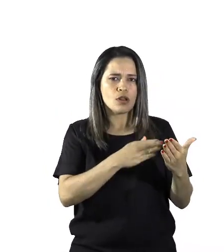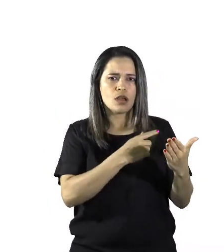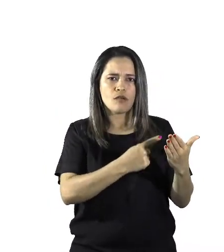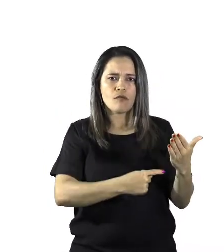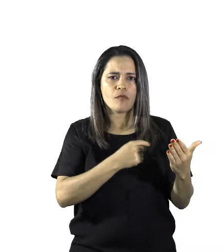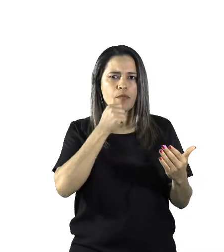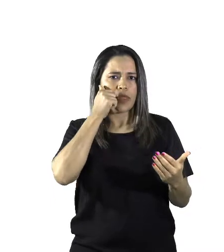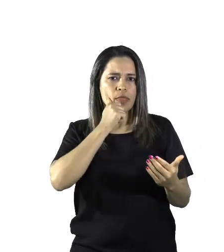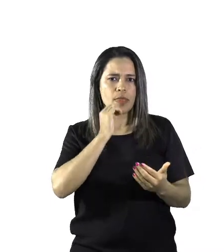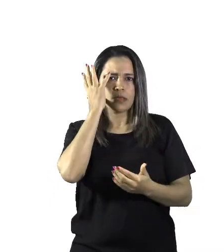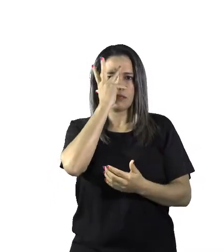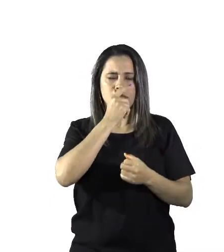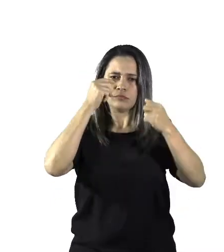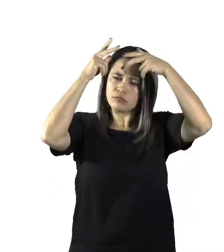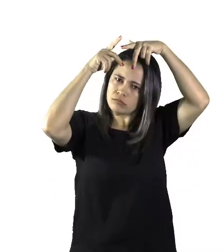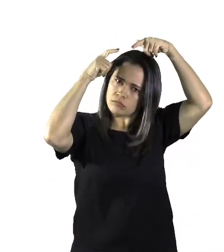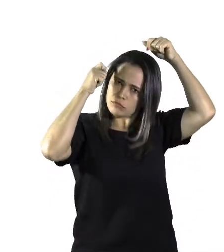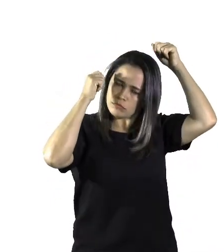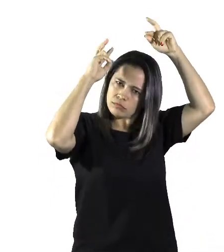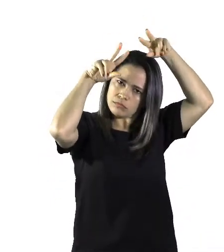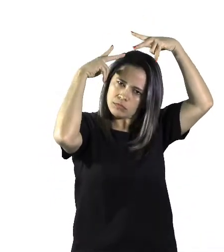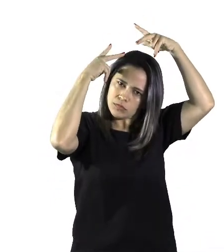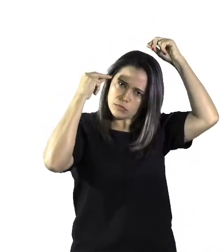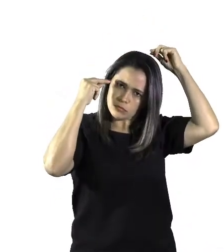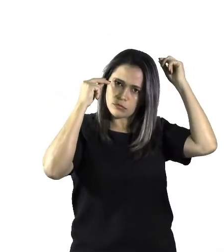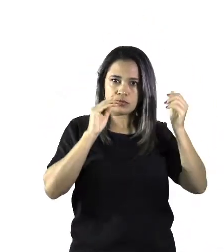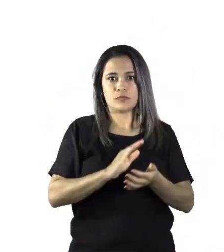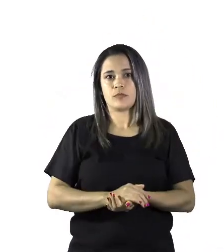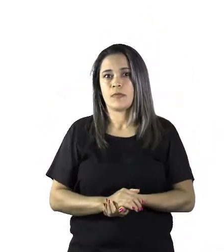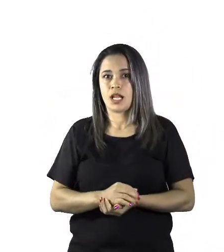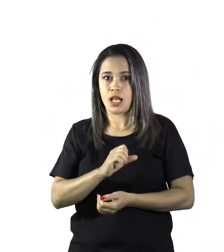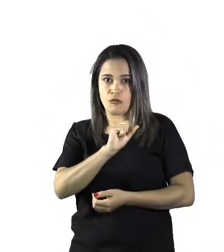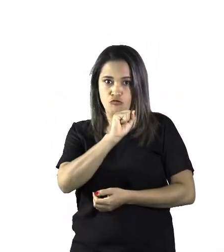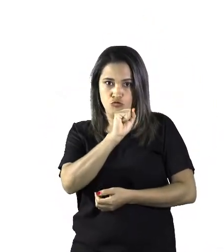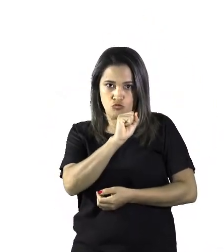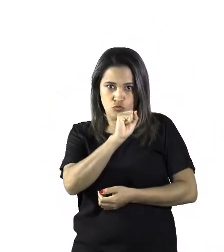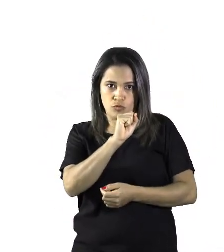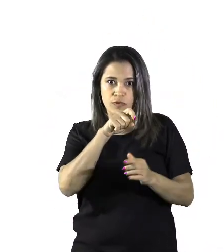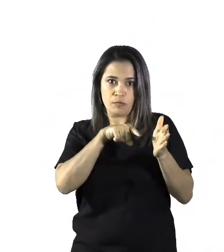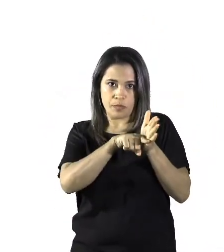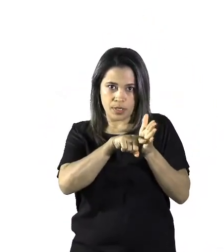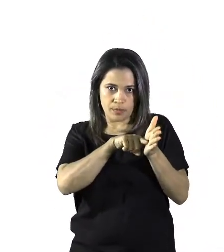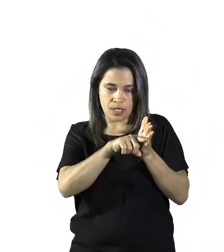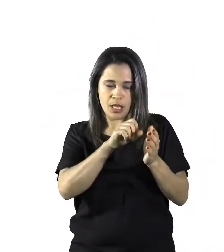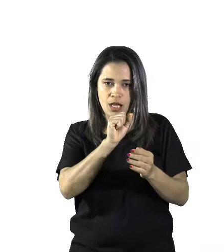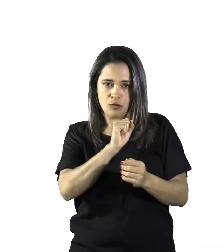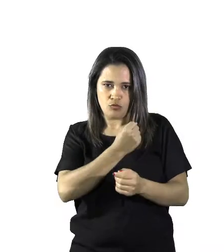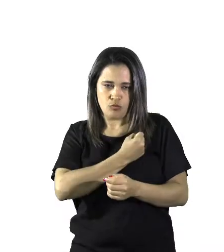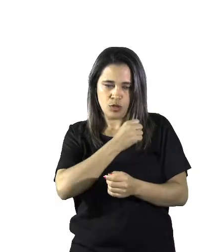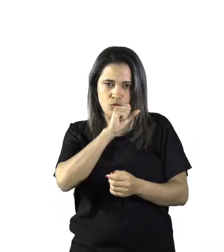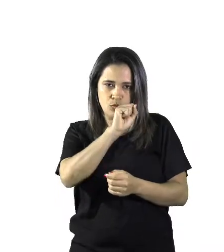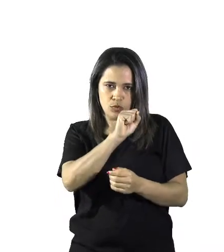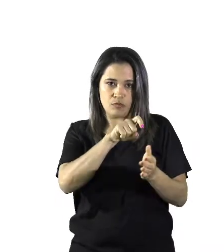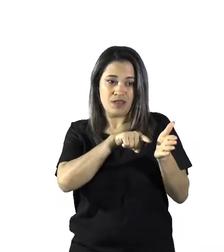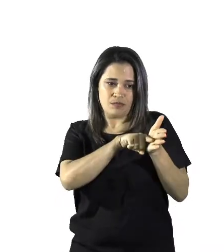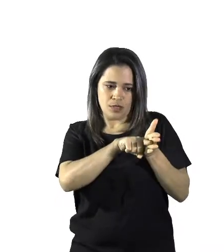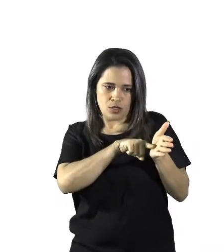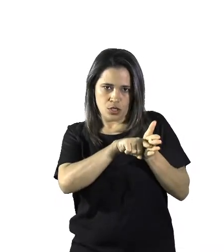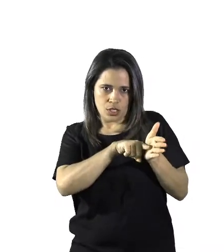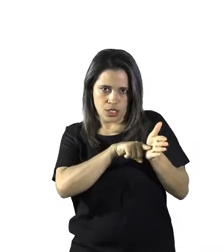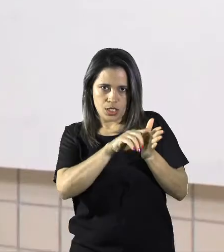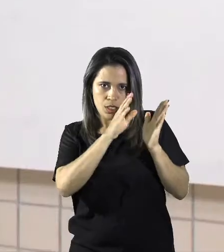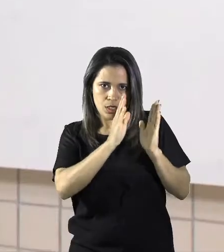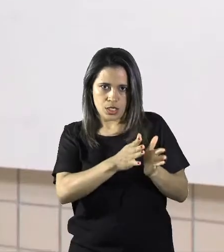8, depois que você fizer a pesquisa sobre a Pantera Negra e a princesa da África,